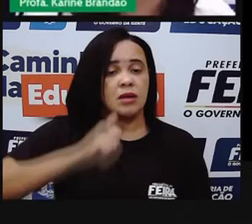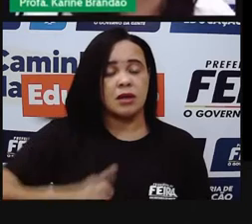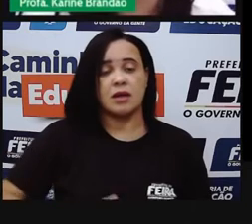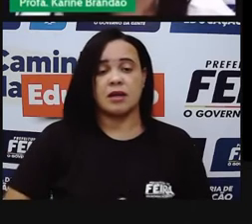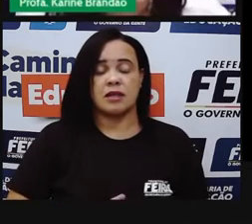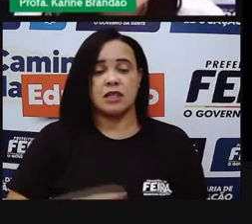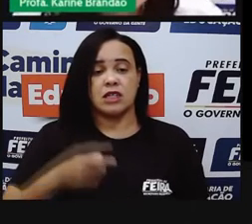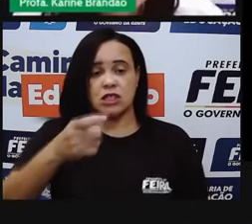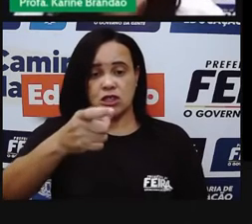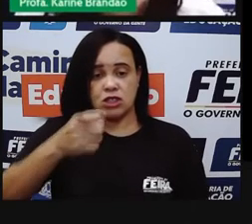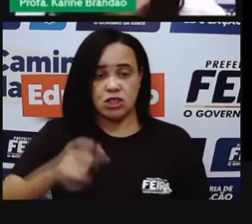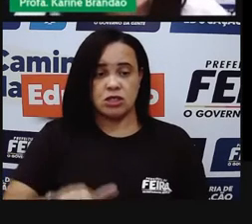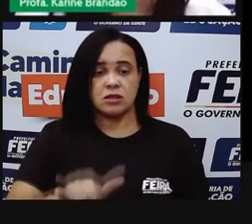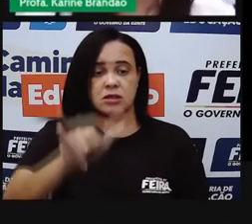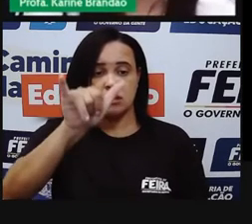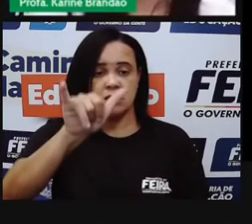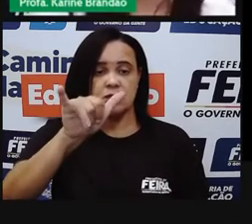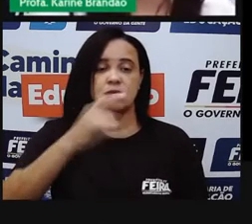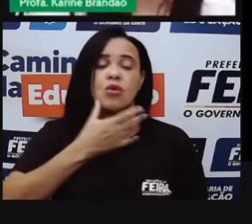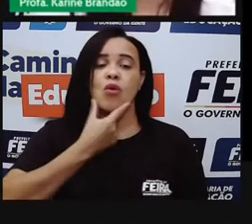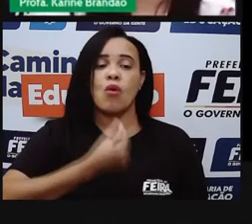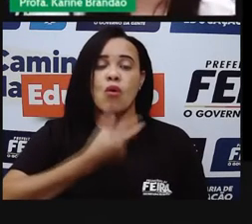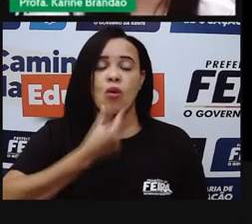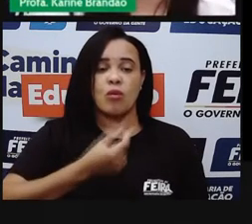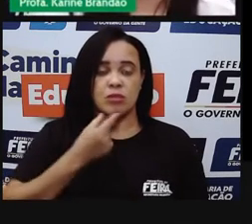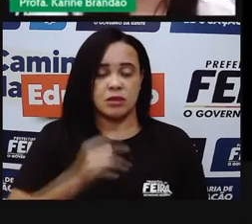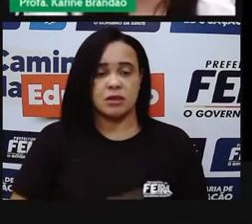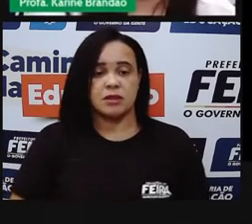humana, XY. Então,